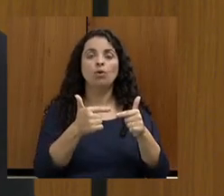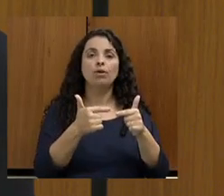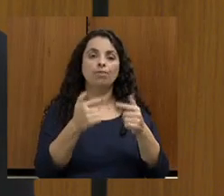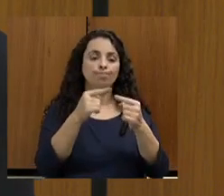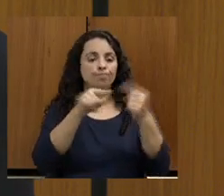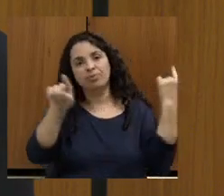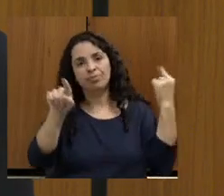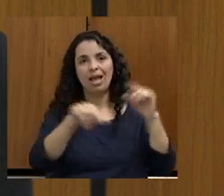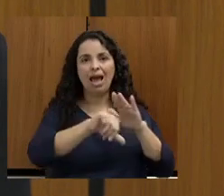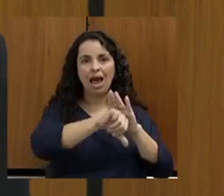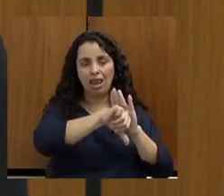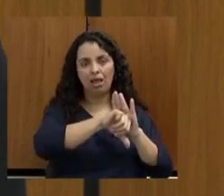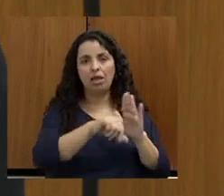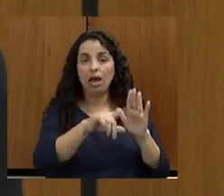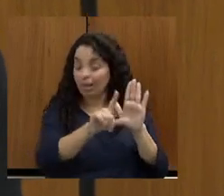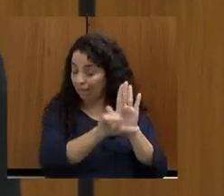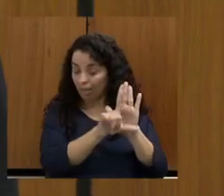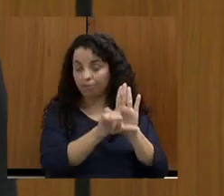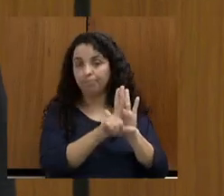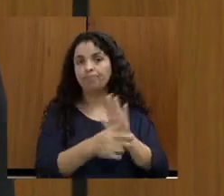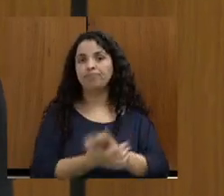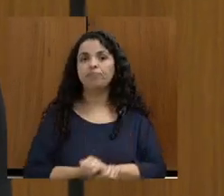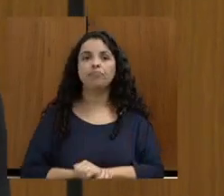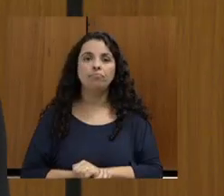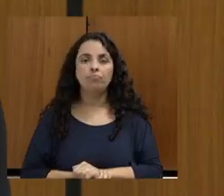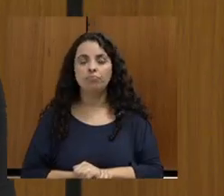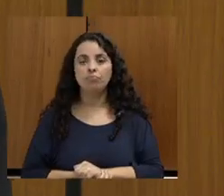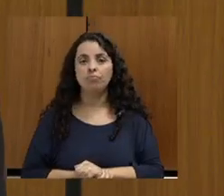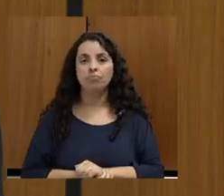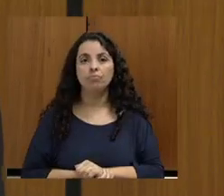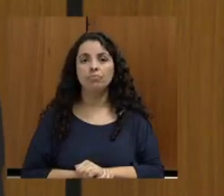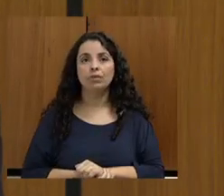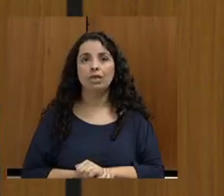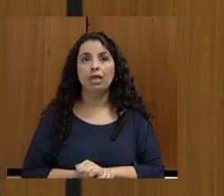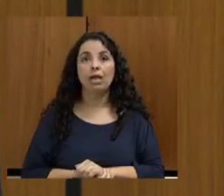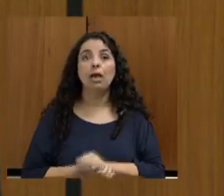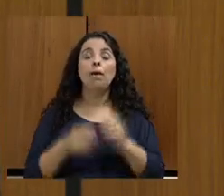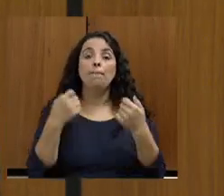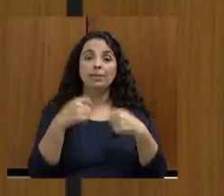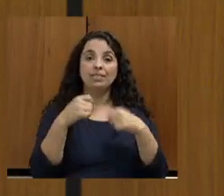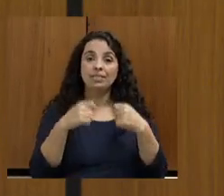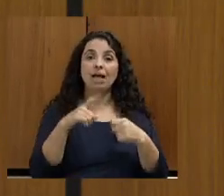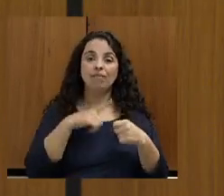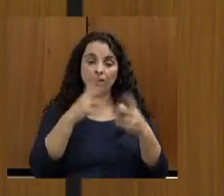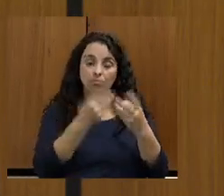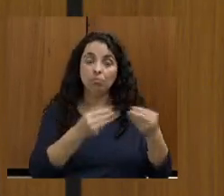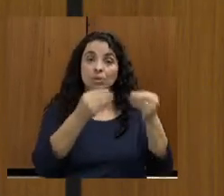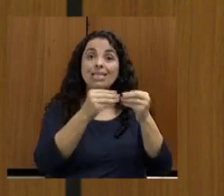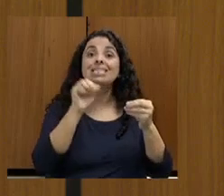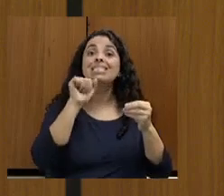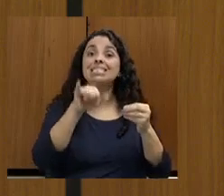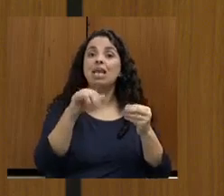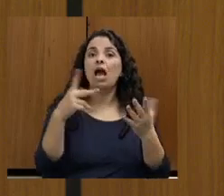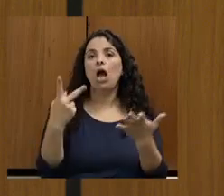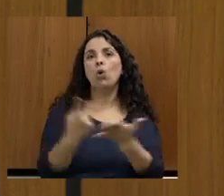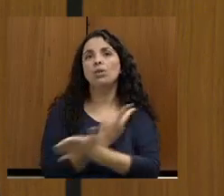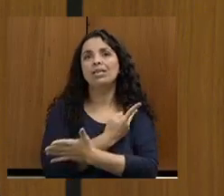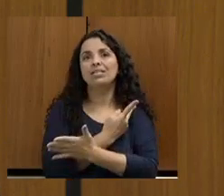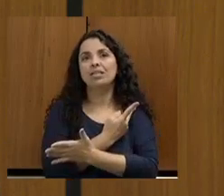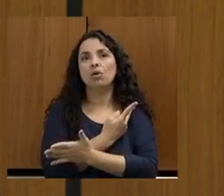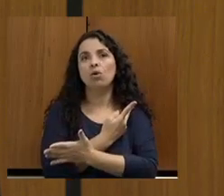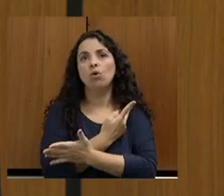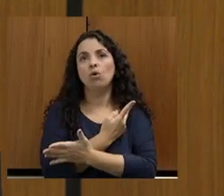haveria necessidade de reparação quando você tem a existência de um ato ilícito. Não